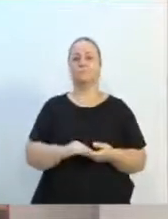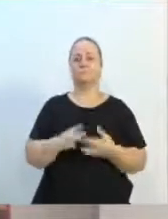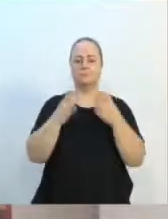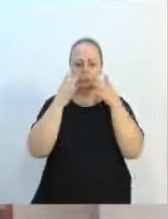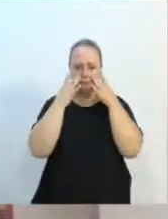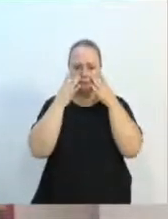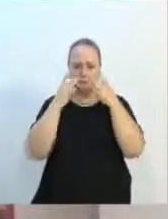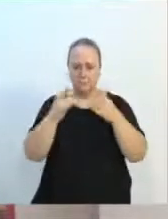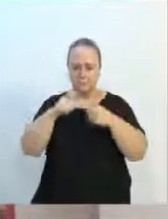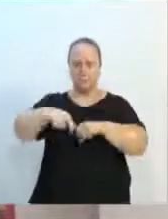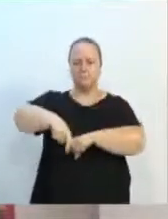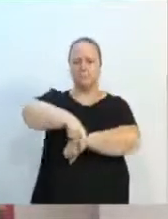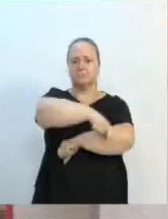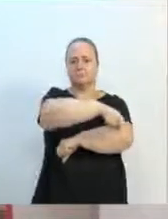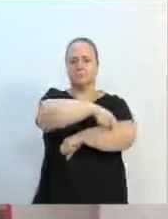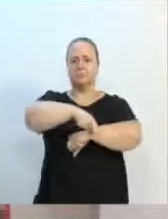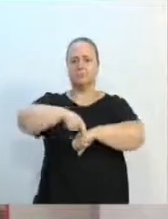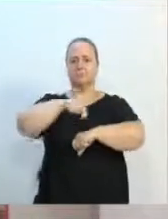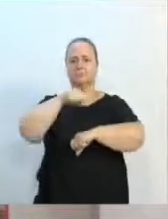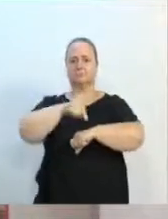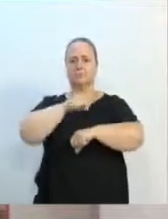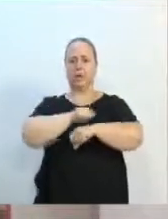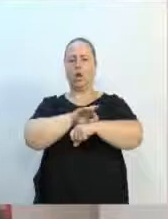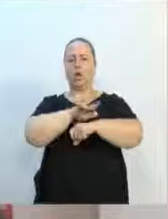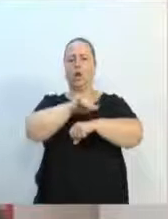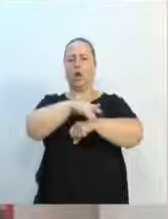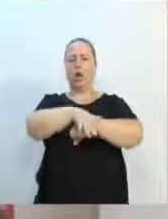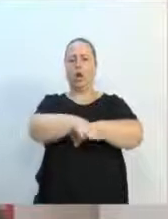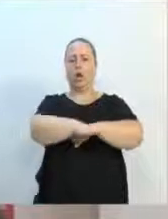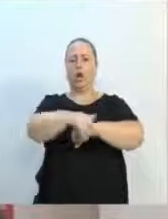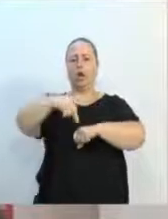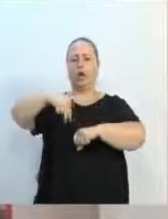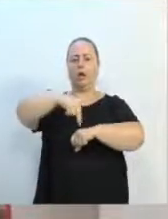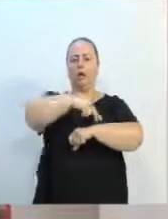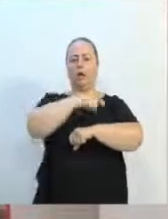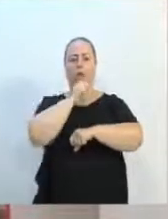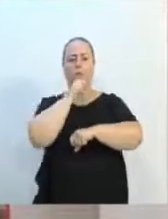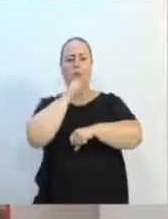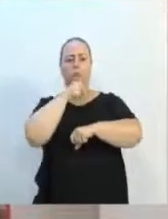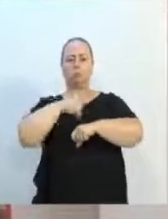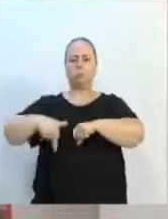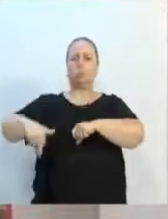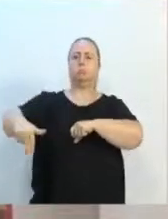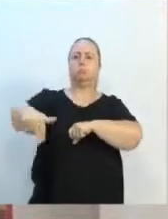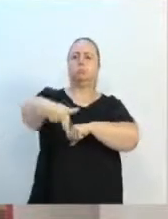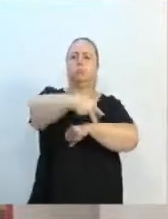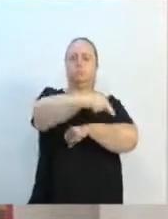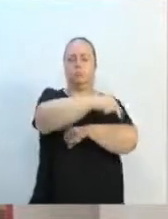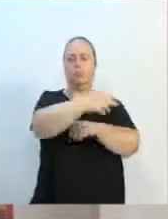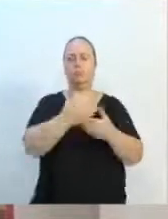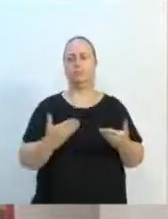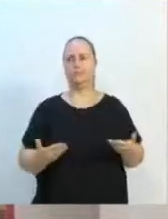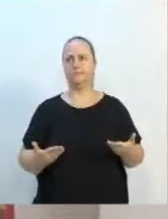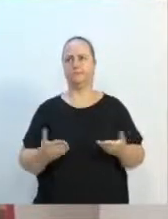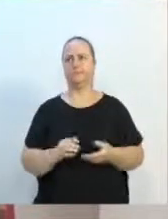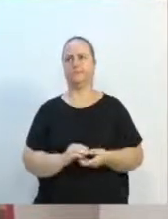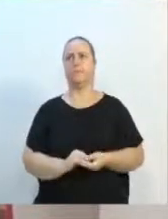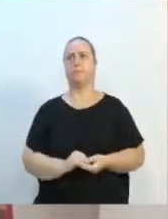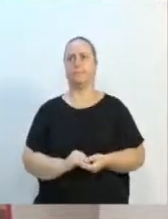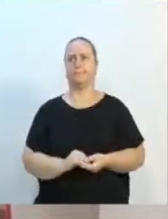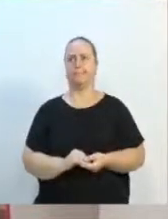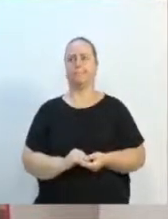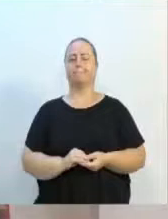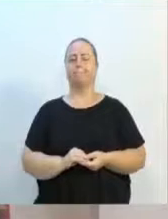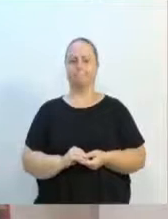poder público nas calçadas e esses espaços de transeuntes em todos os bairros da cidade. E por que eu entendo que a